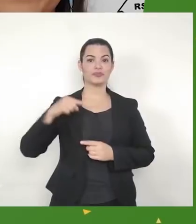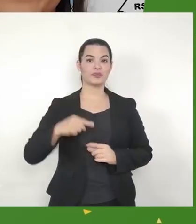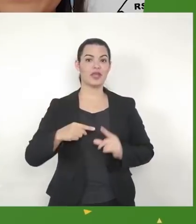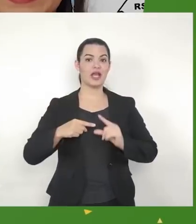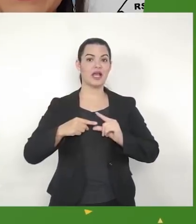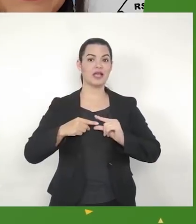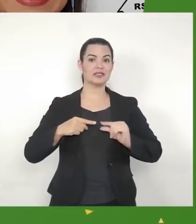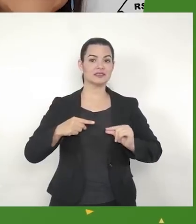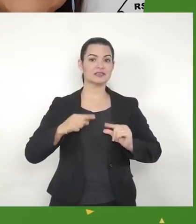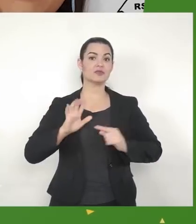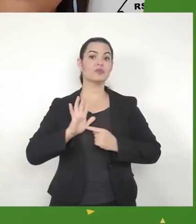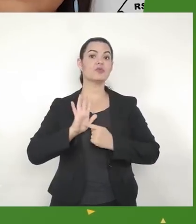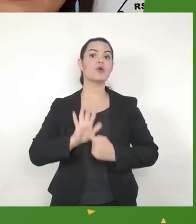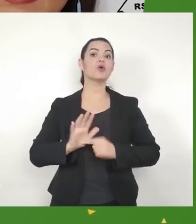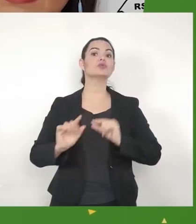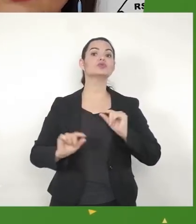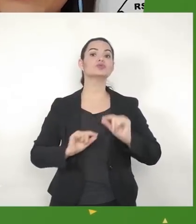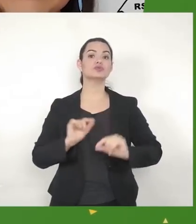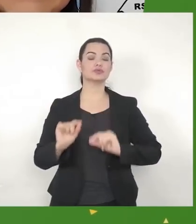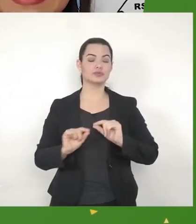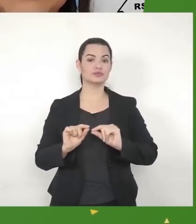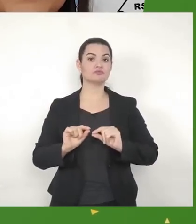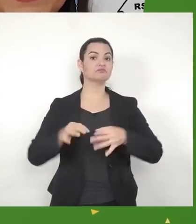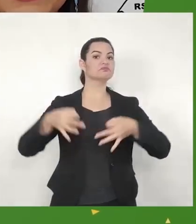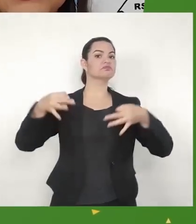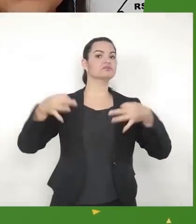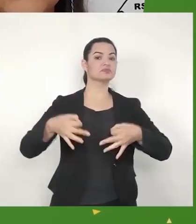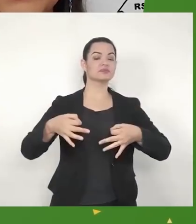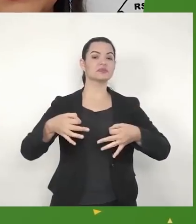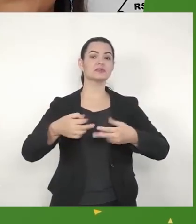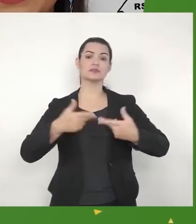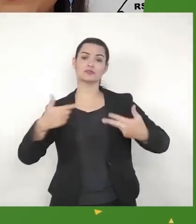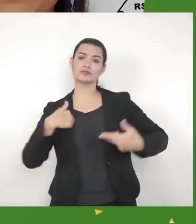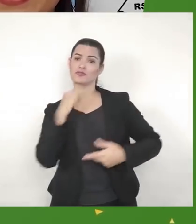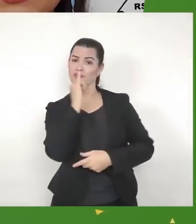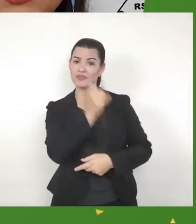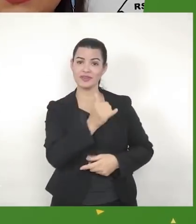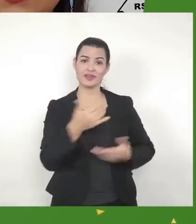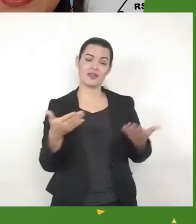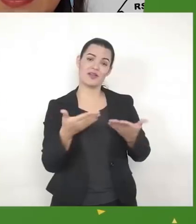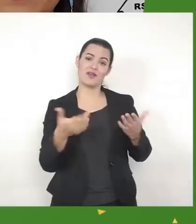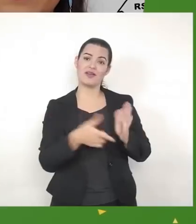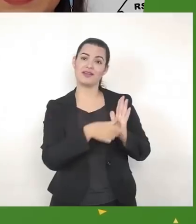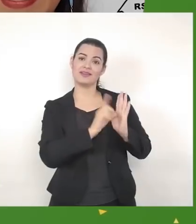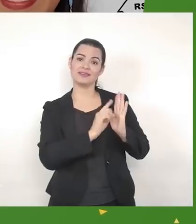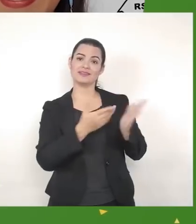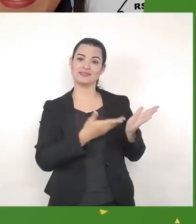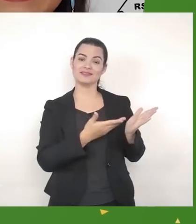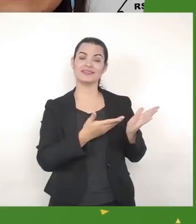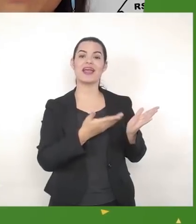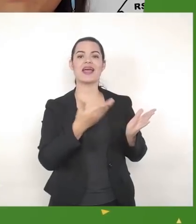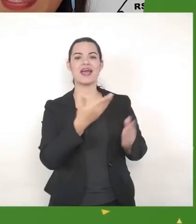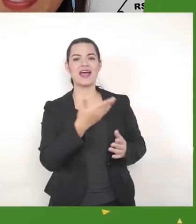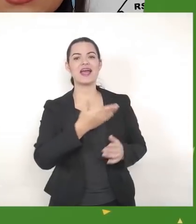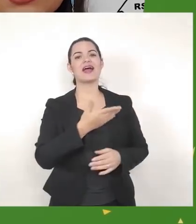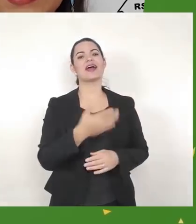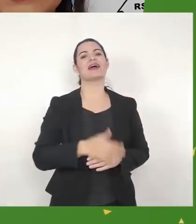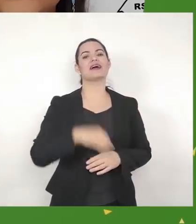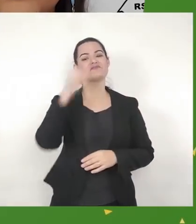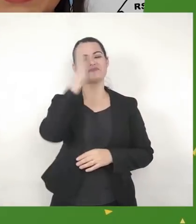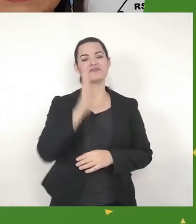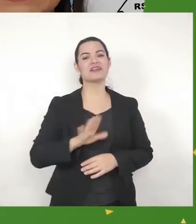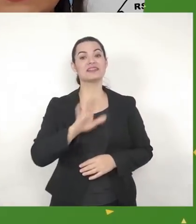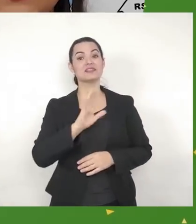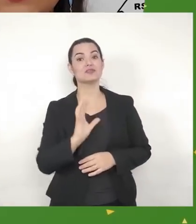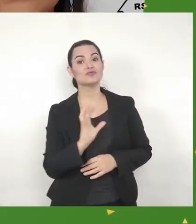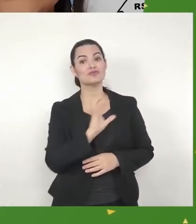setinha? Ela está mostrando exatamente o que eu acabei de te contar. É essa parte aí